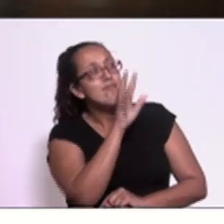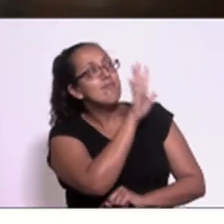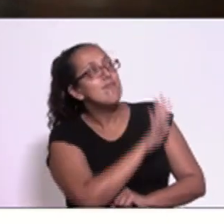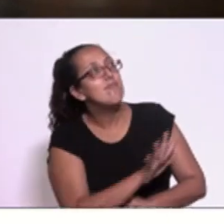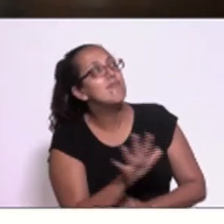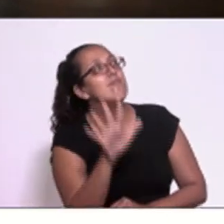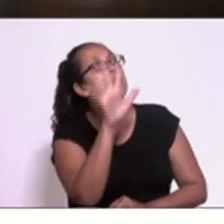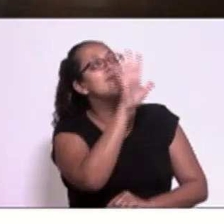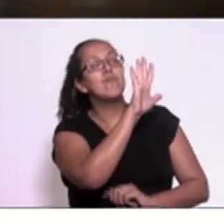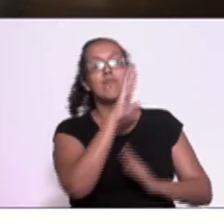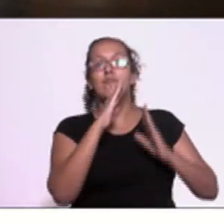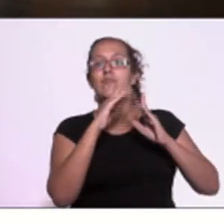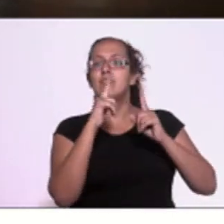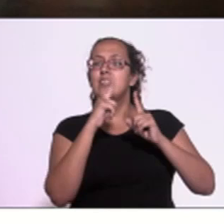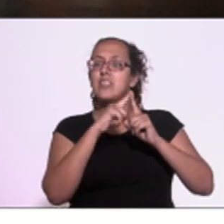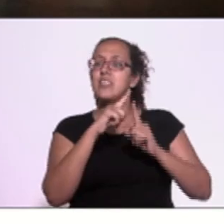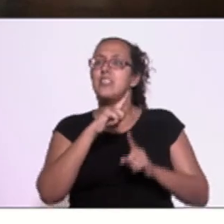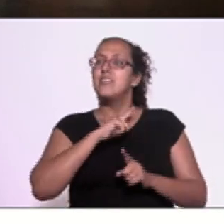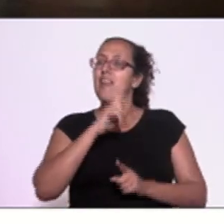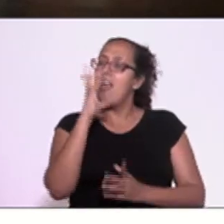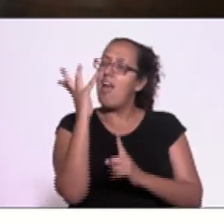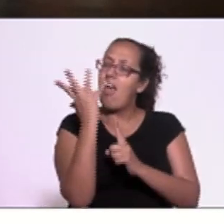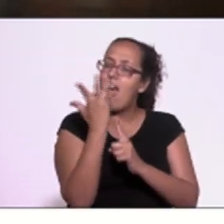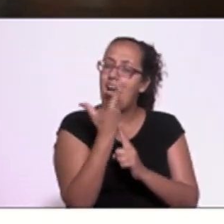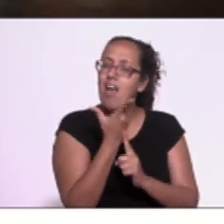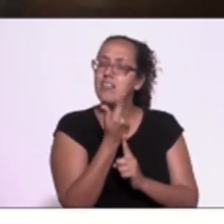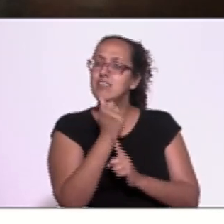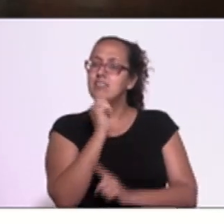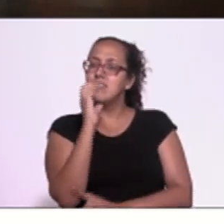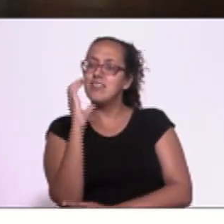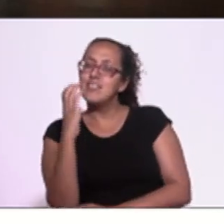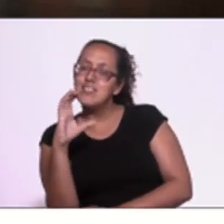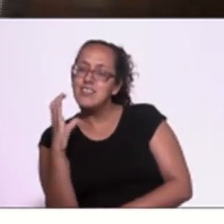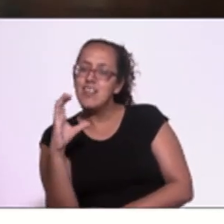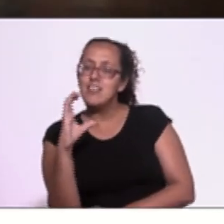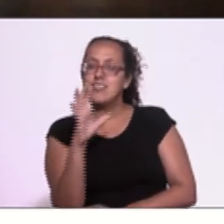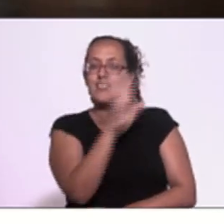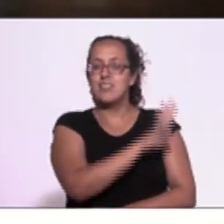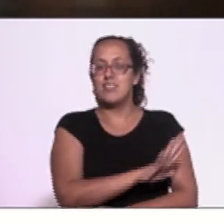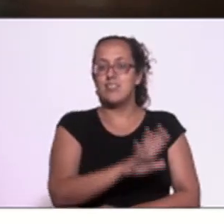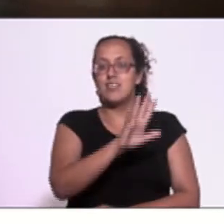saber, onde se cultuam as artes e as ciências